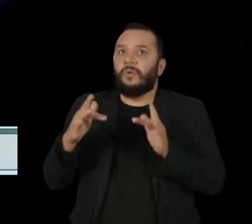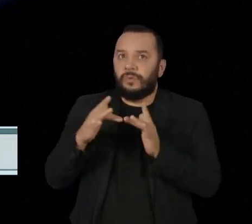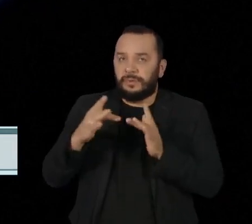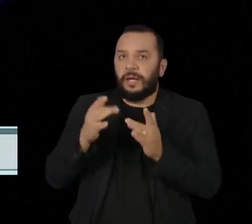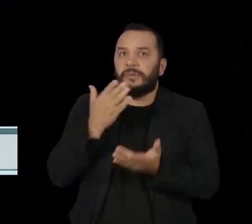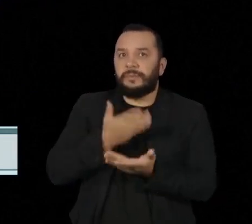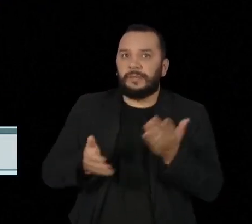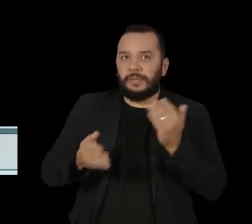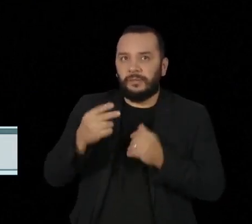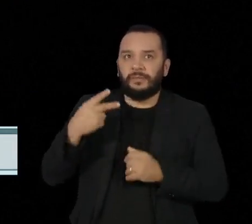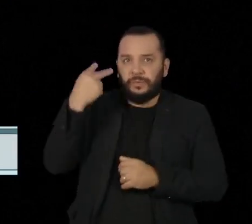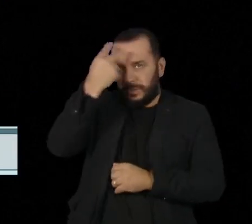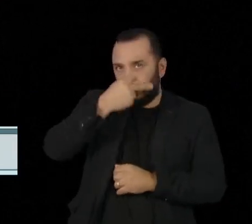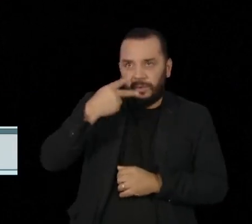por duas horas e meia